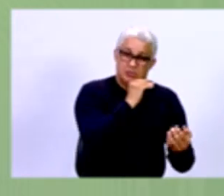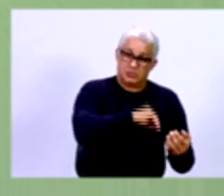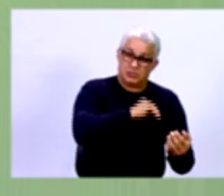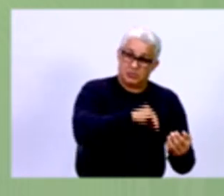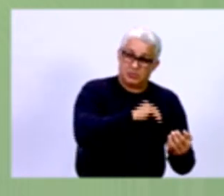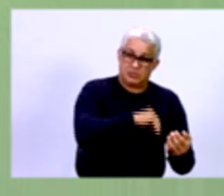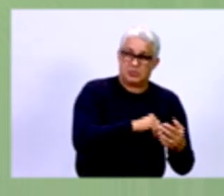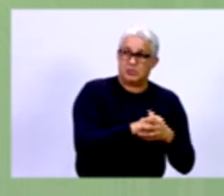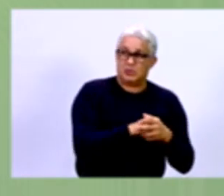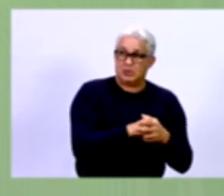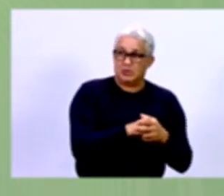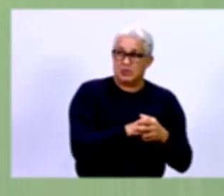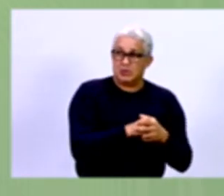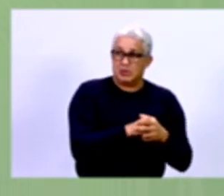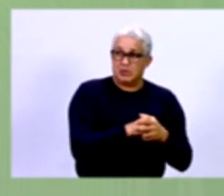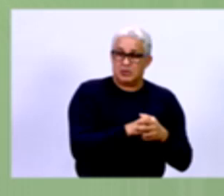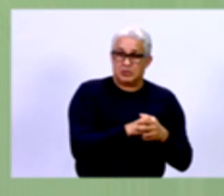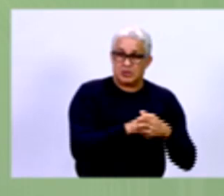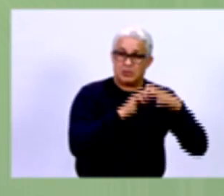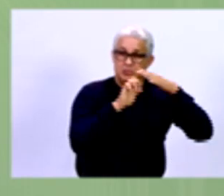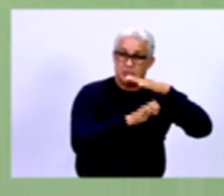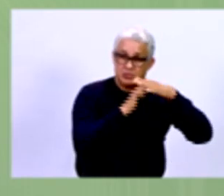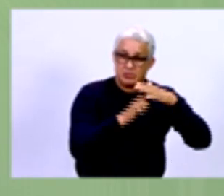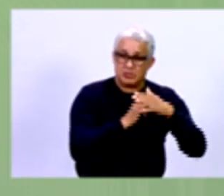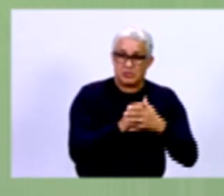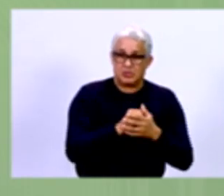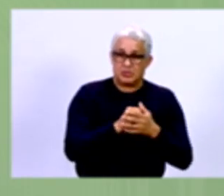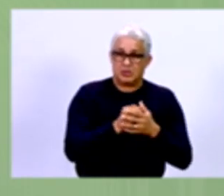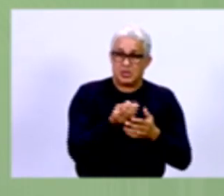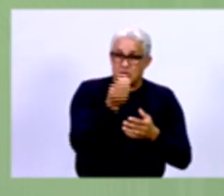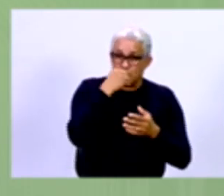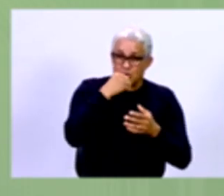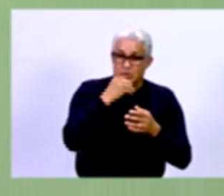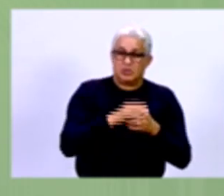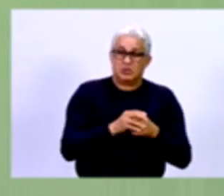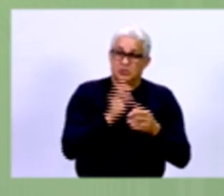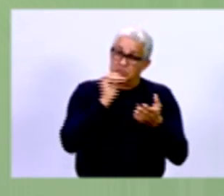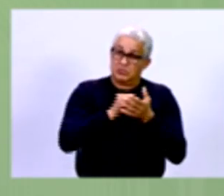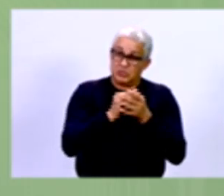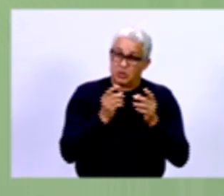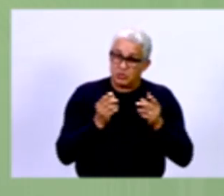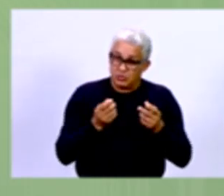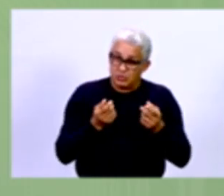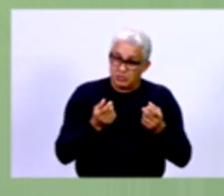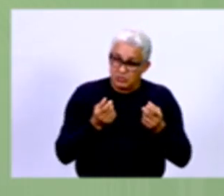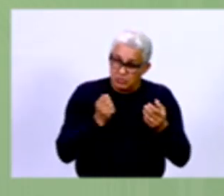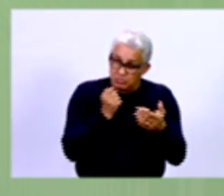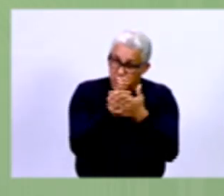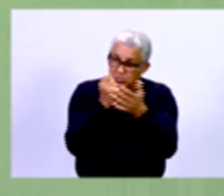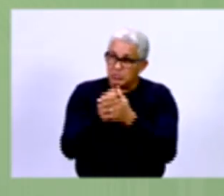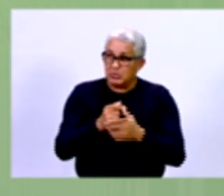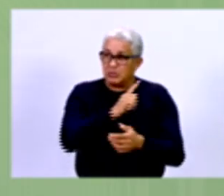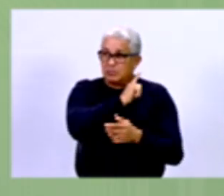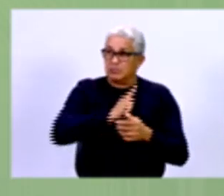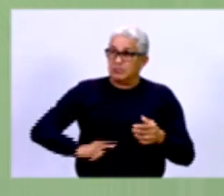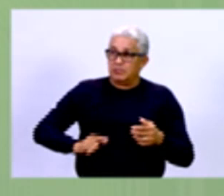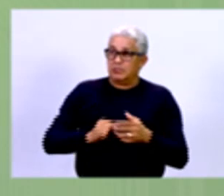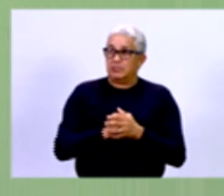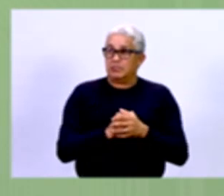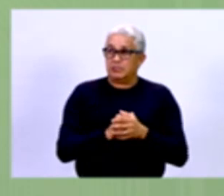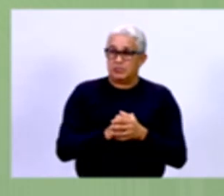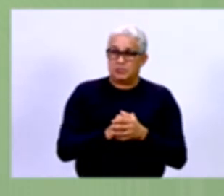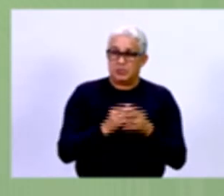consumo. Das empresas, parte dos lucros não gastos. Públicos, superávit orçamentário.